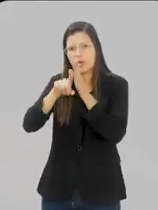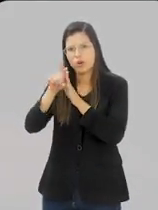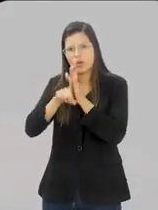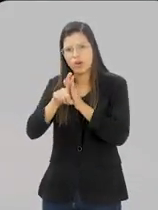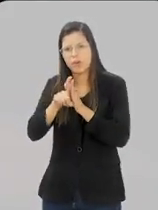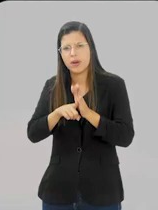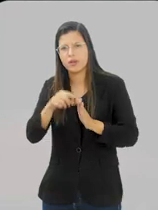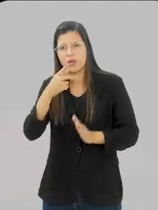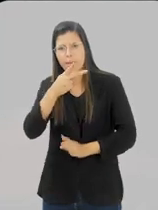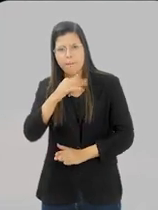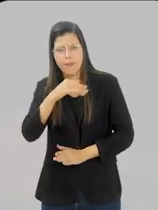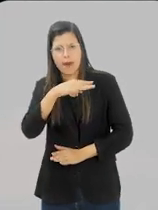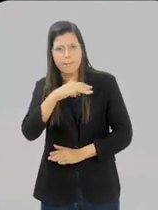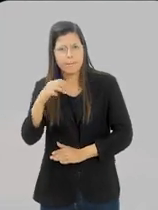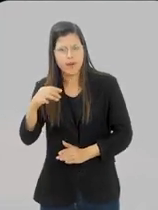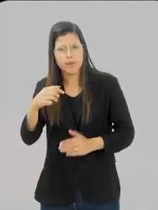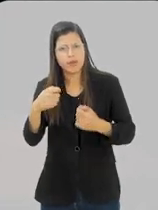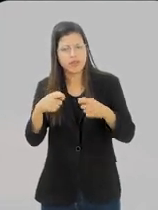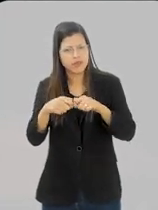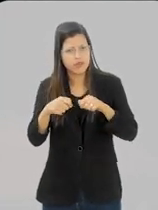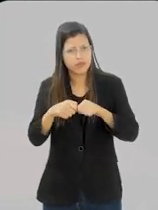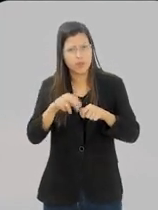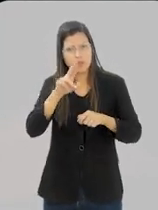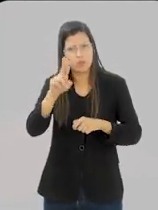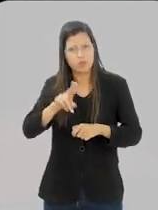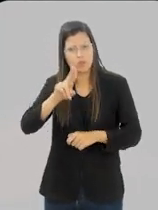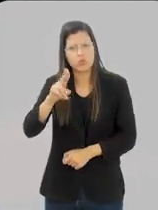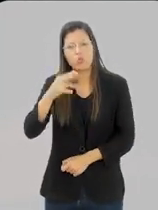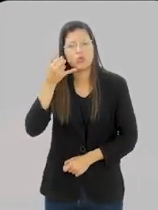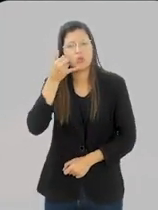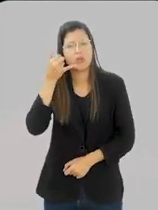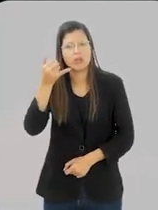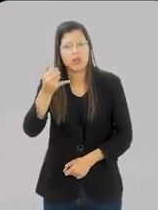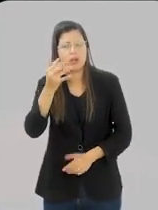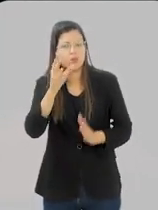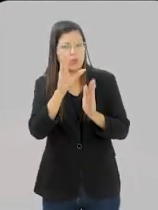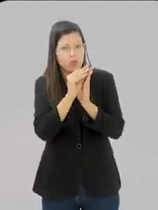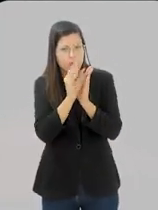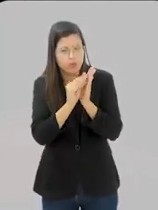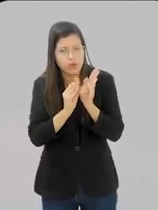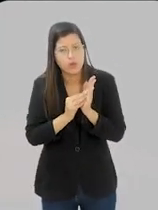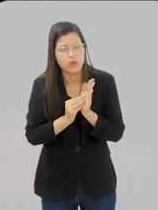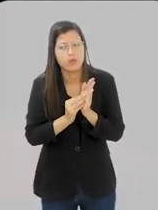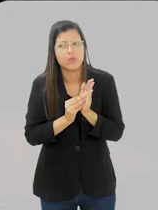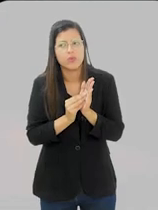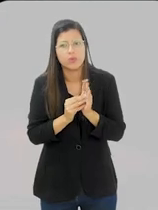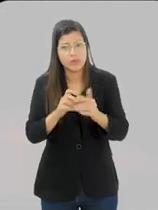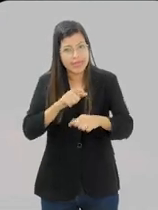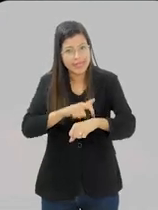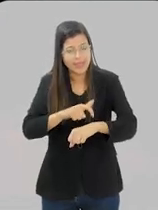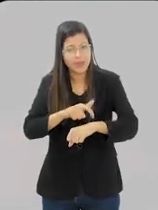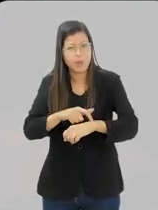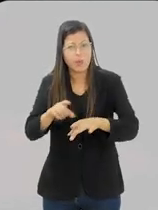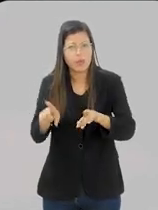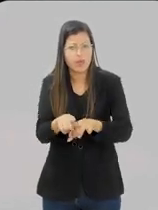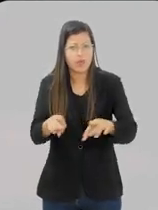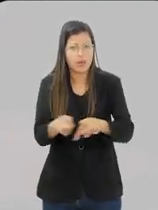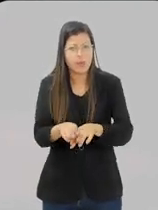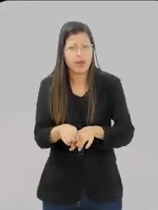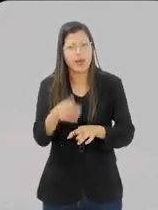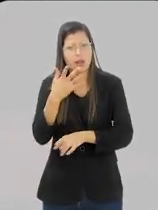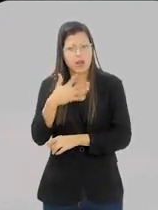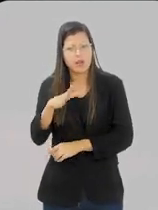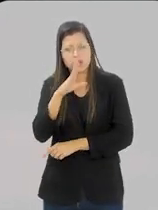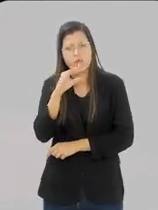devem fazer, desse uso, né, das telas, de conteúdo, de tempo também, né, que as crianças e